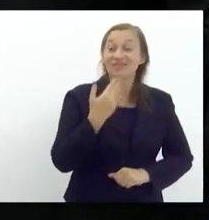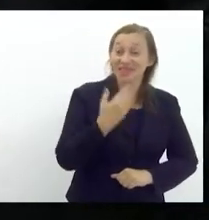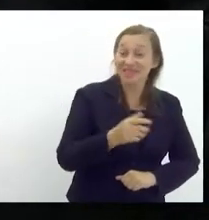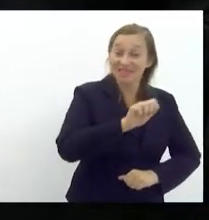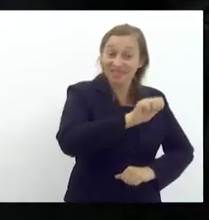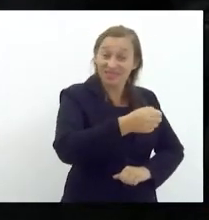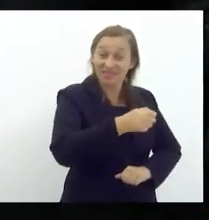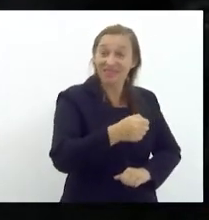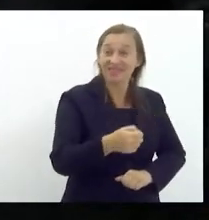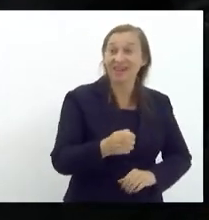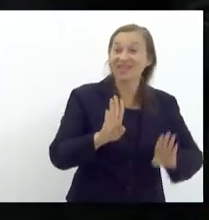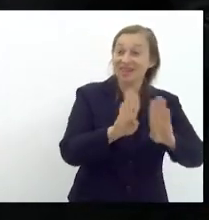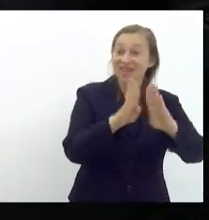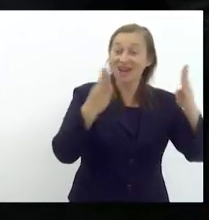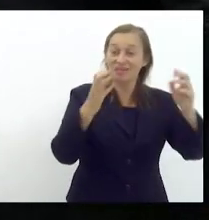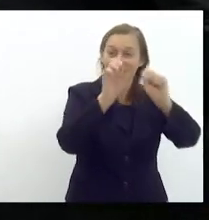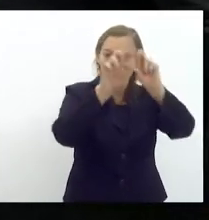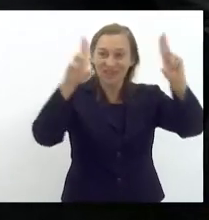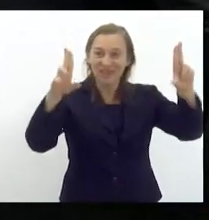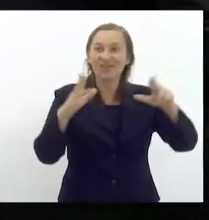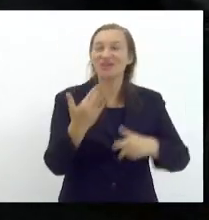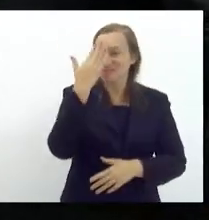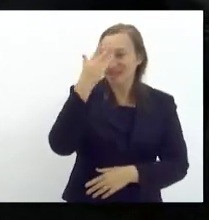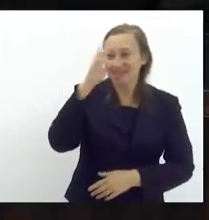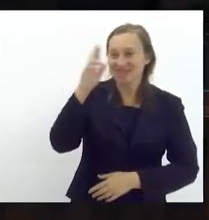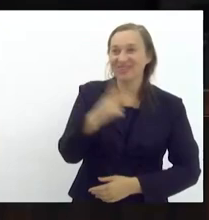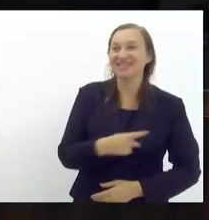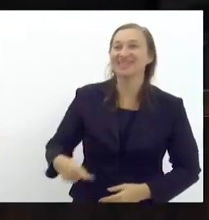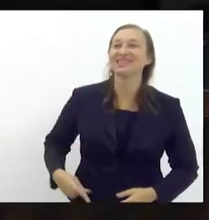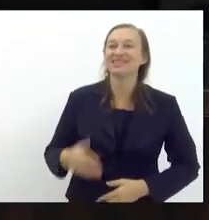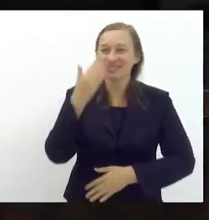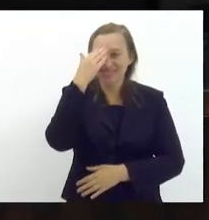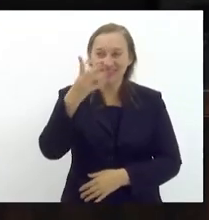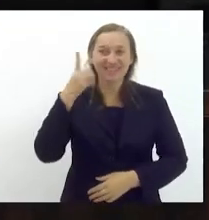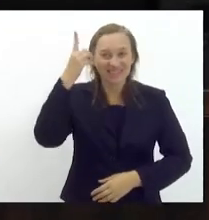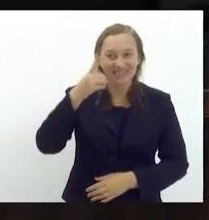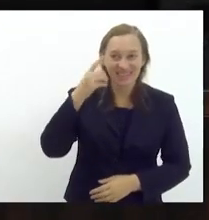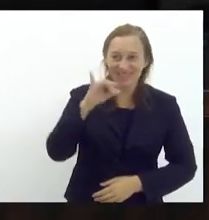com a sua chave que abriu a porta do céu muito obrigado senhor presidente